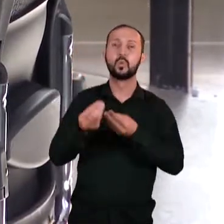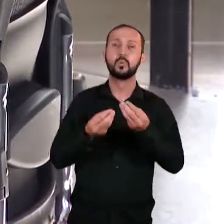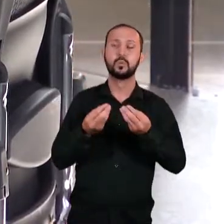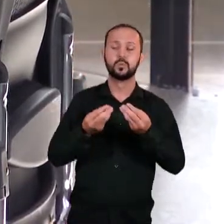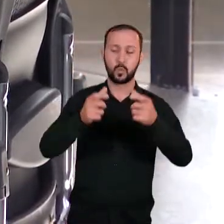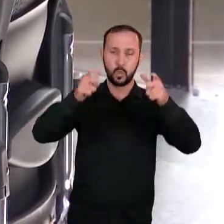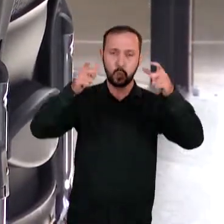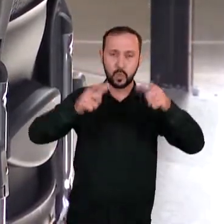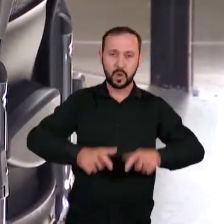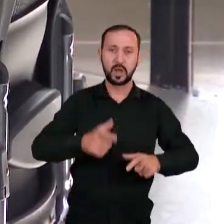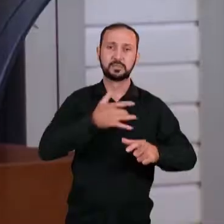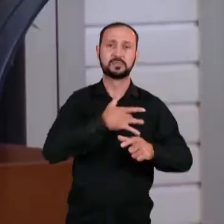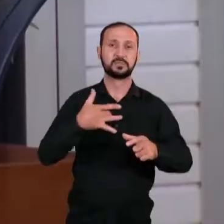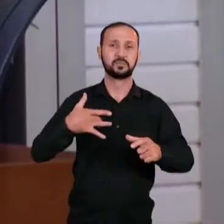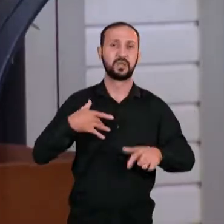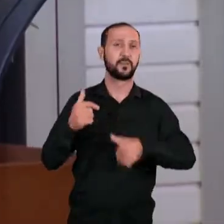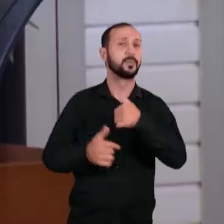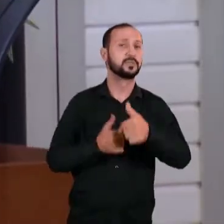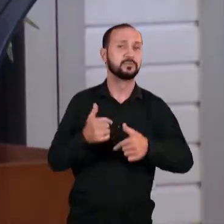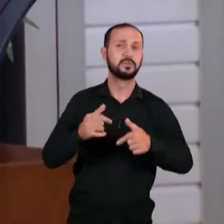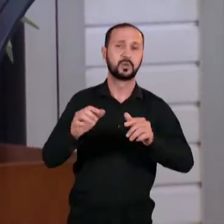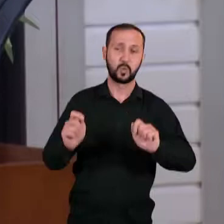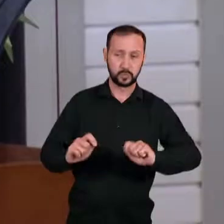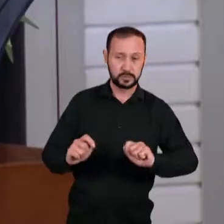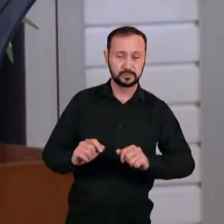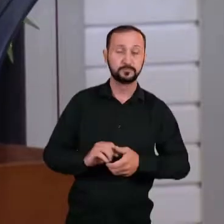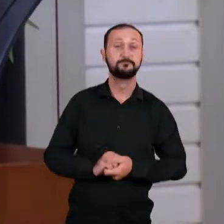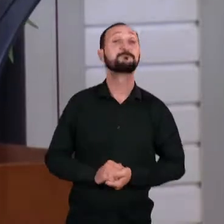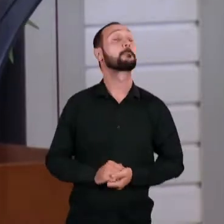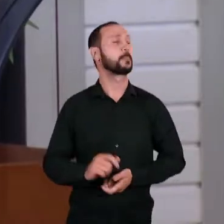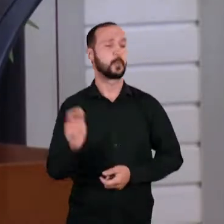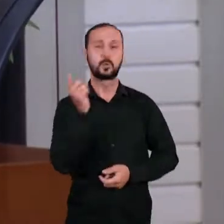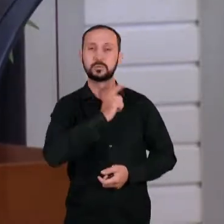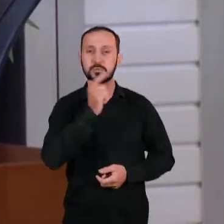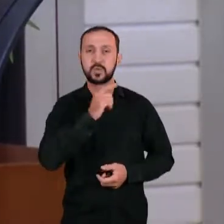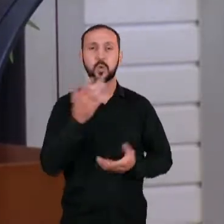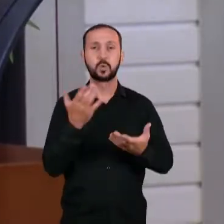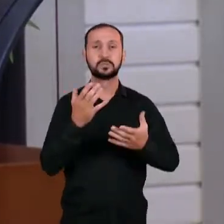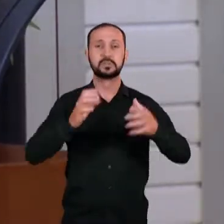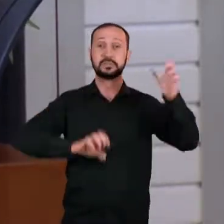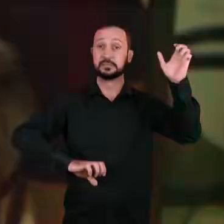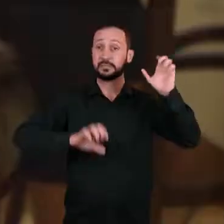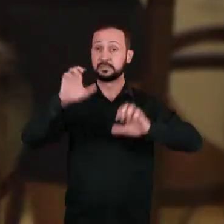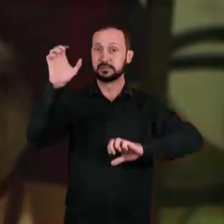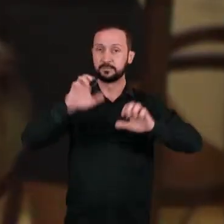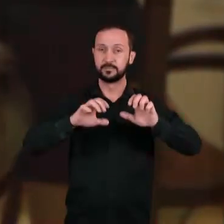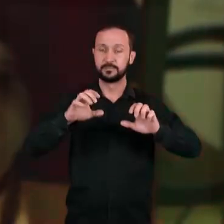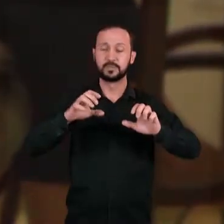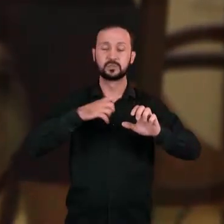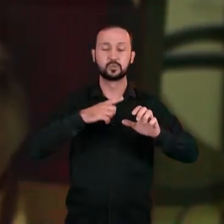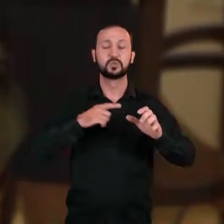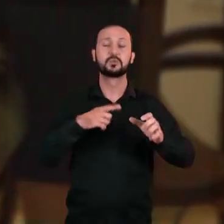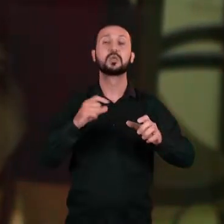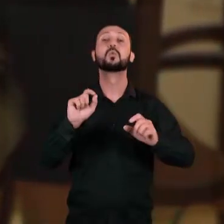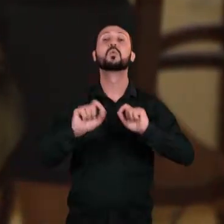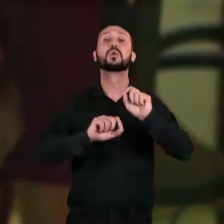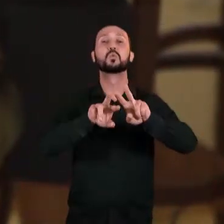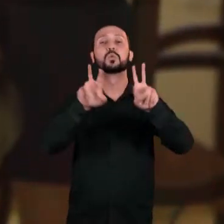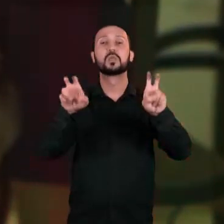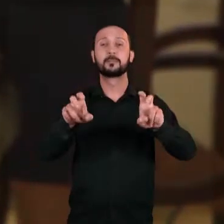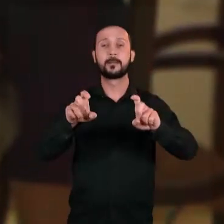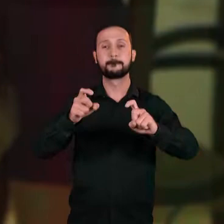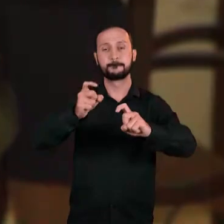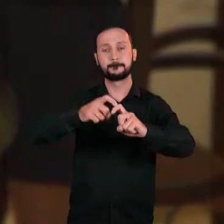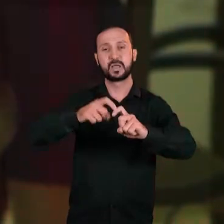um ambiente saudável? Existe, isso é muito legal. Hoje várias empresas grandes, elas têm um médico do trabalho, né, que ele faz ali